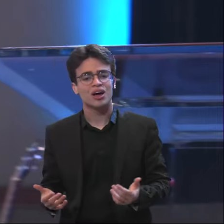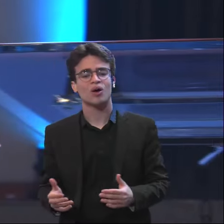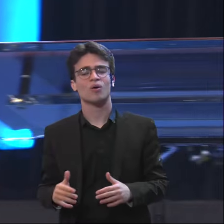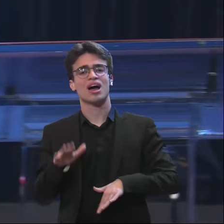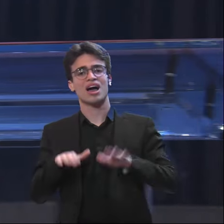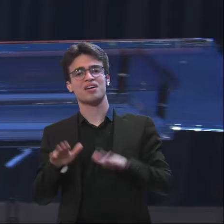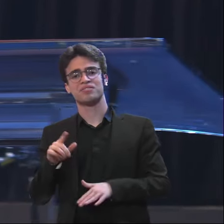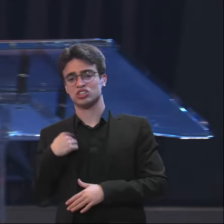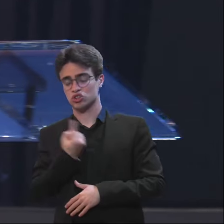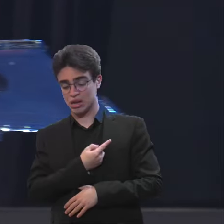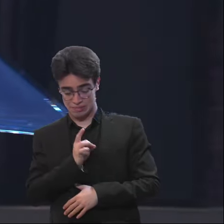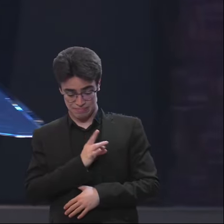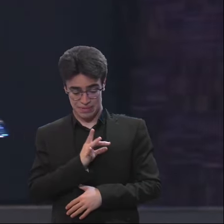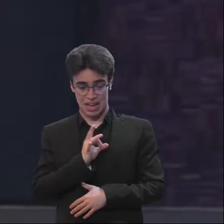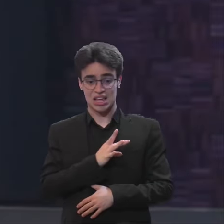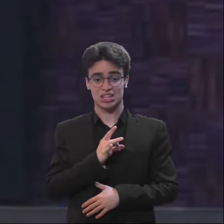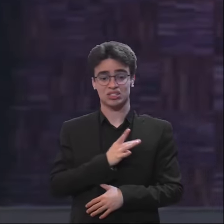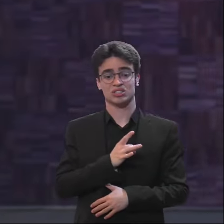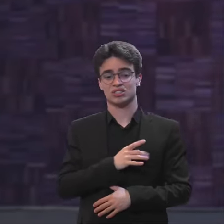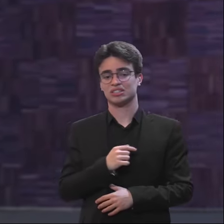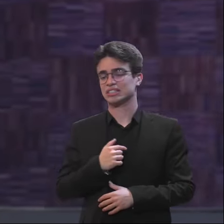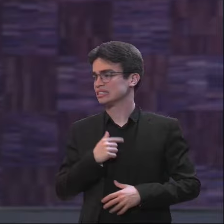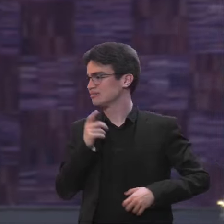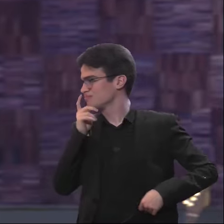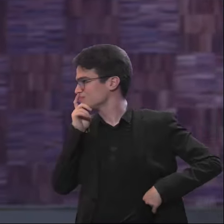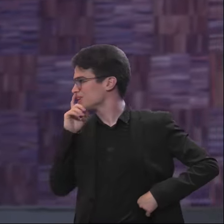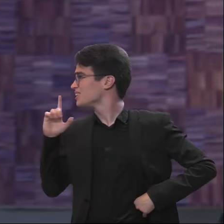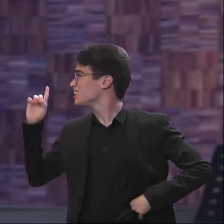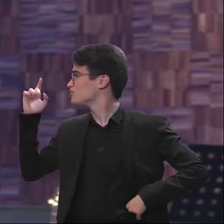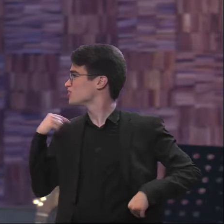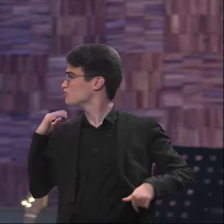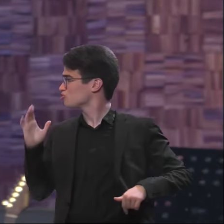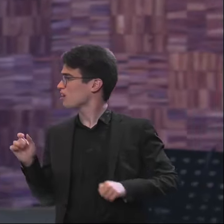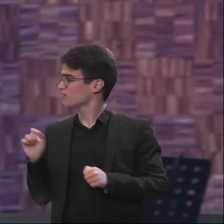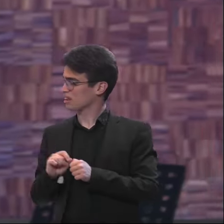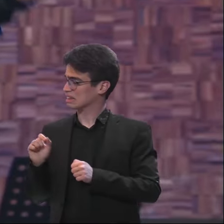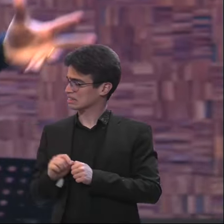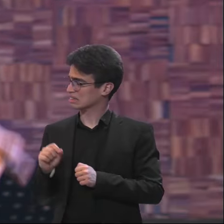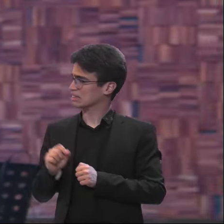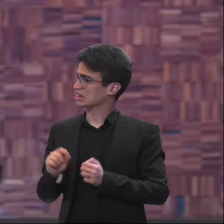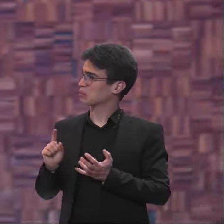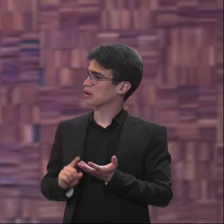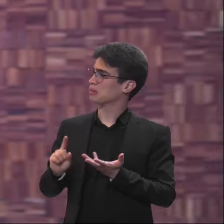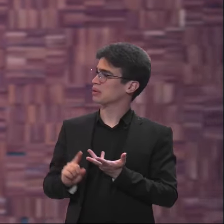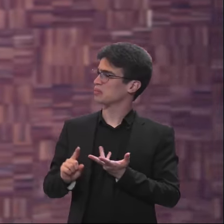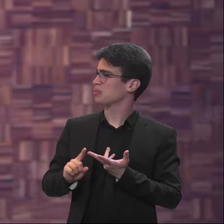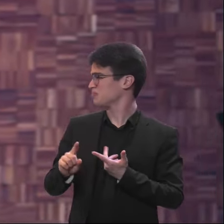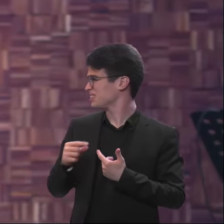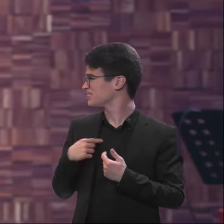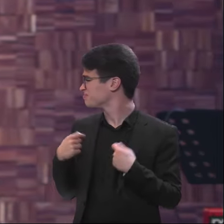medo. Falei, Deus, já estou fazendo tanta coisa. Será que é para mover isso?